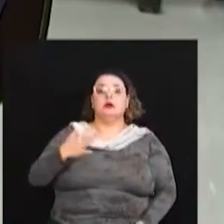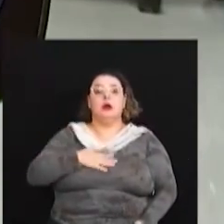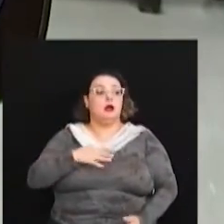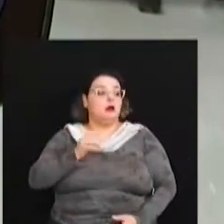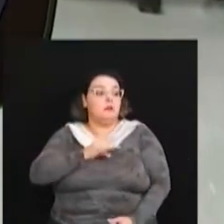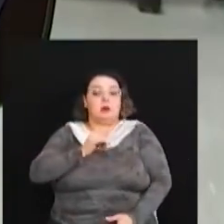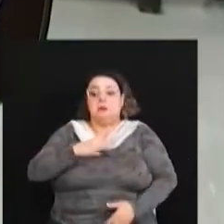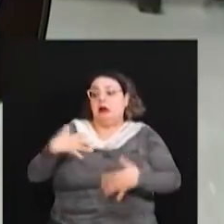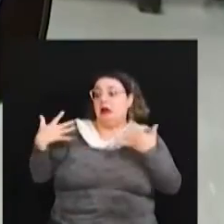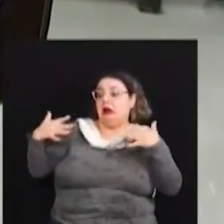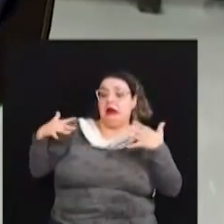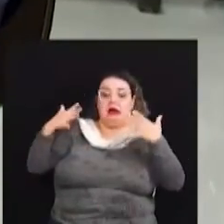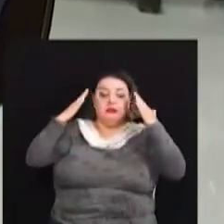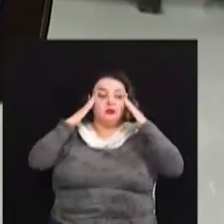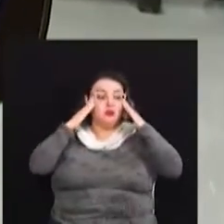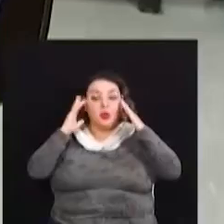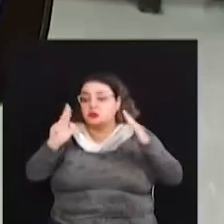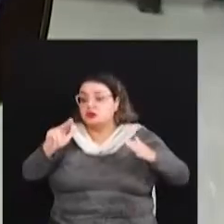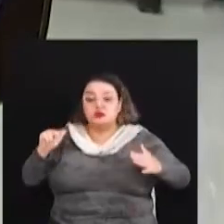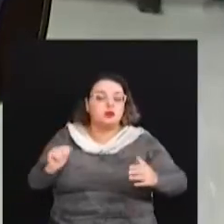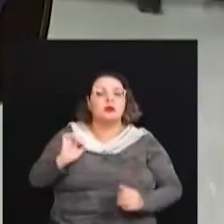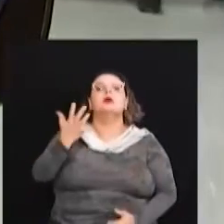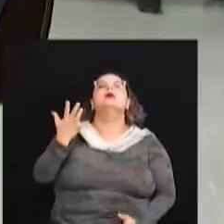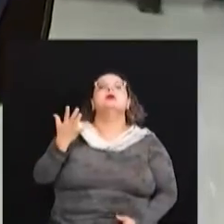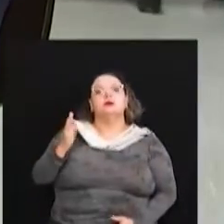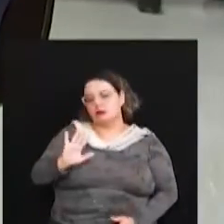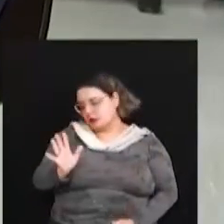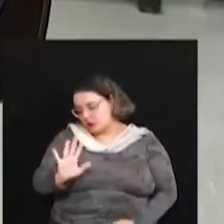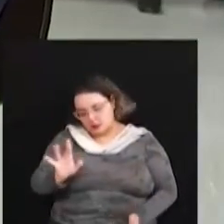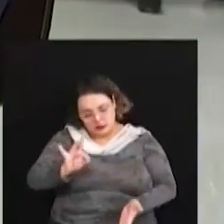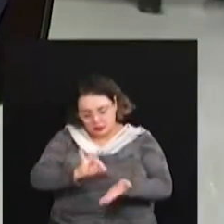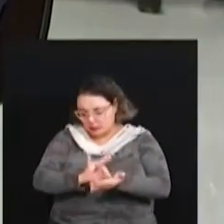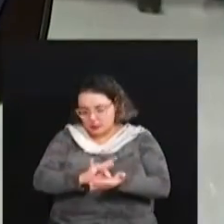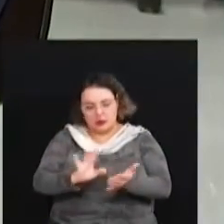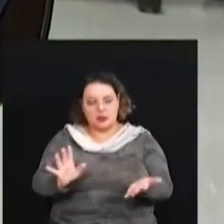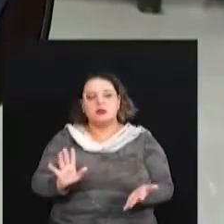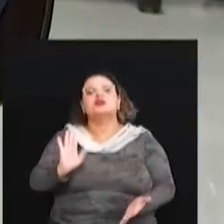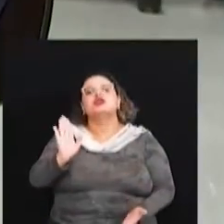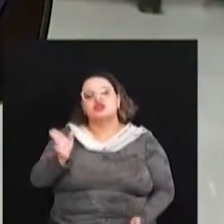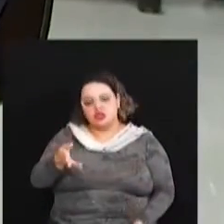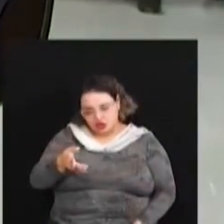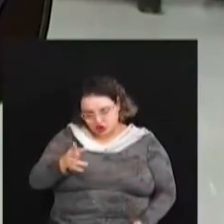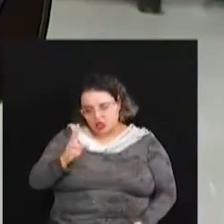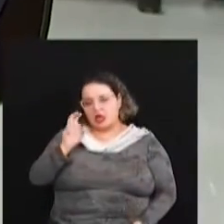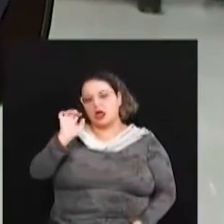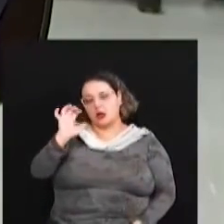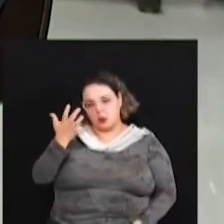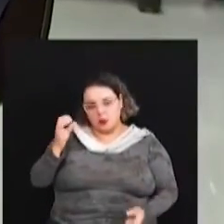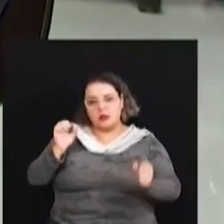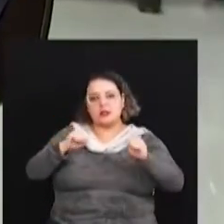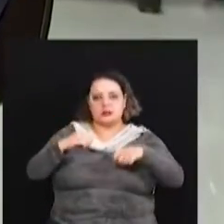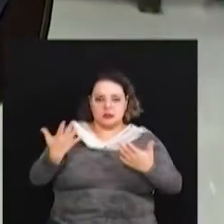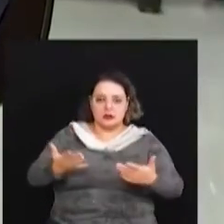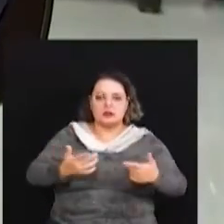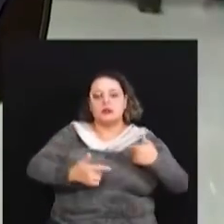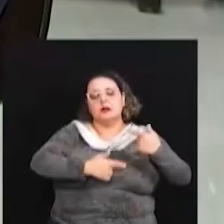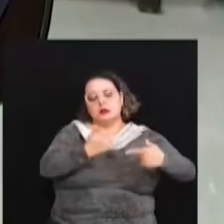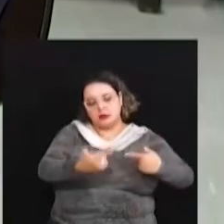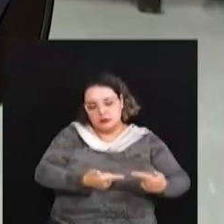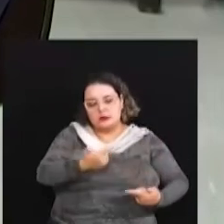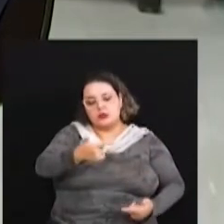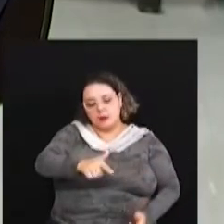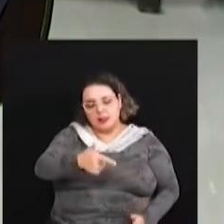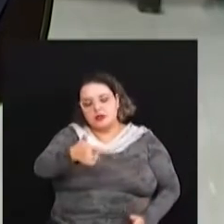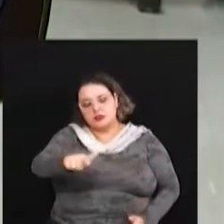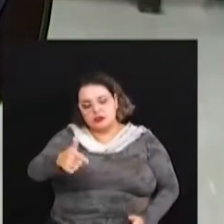há um surto, mas isso nunca aconteceu antes. Não é verdade, né? Que já ao longo do tempo esses fenômenos se